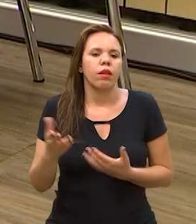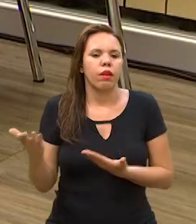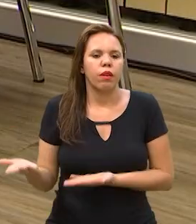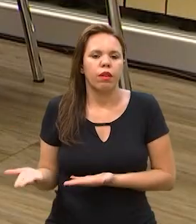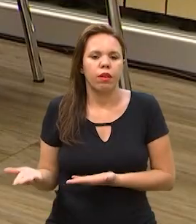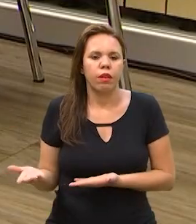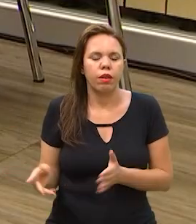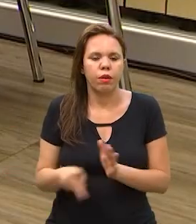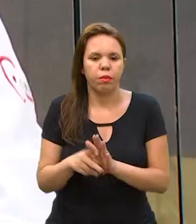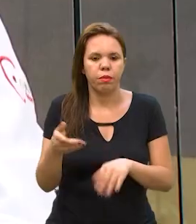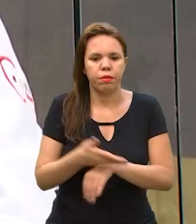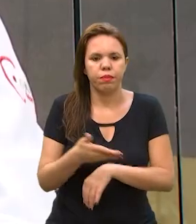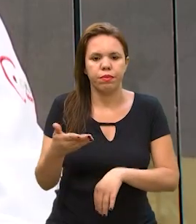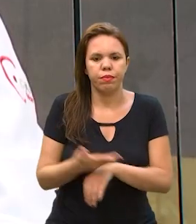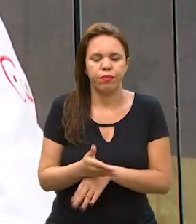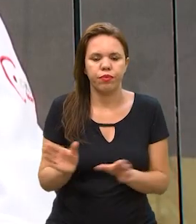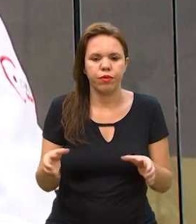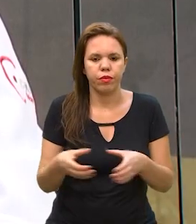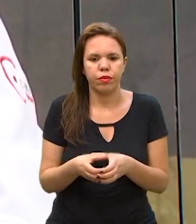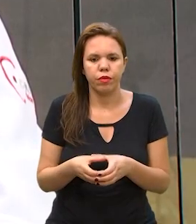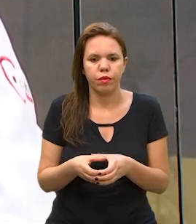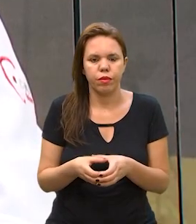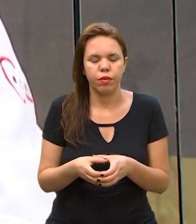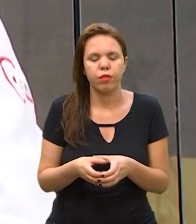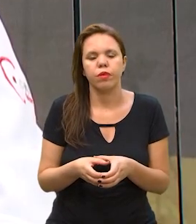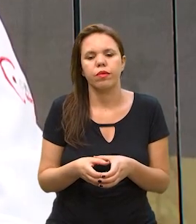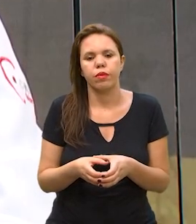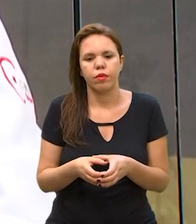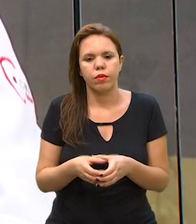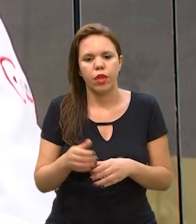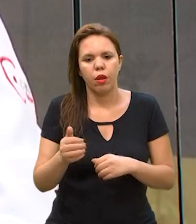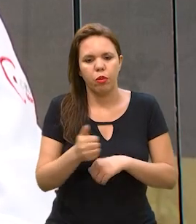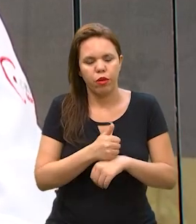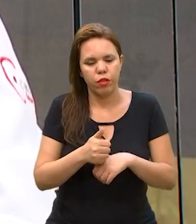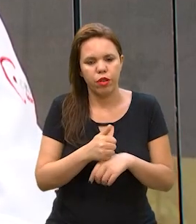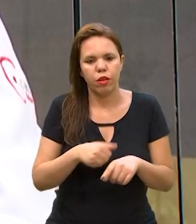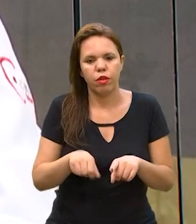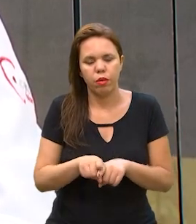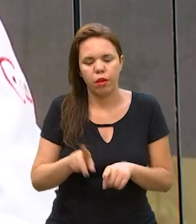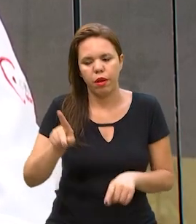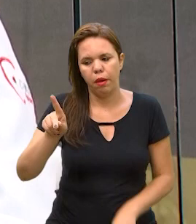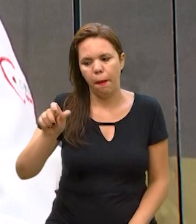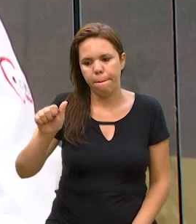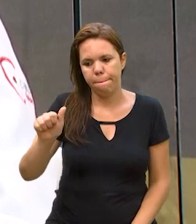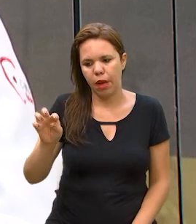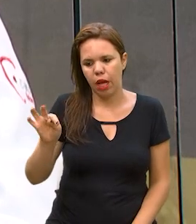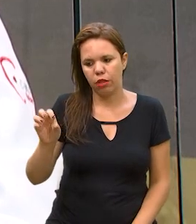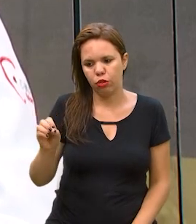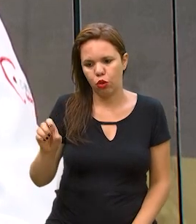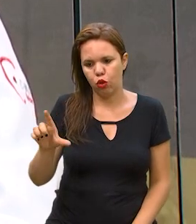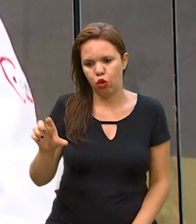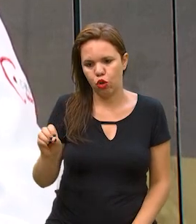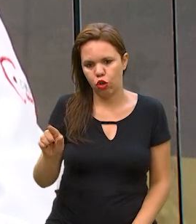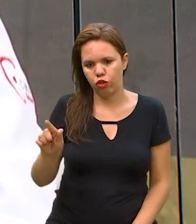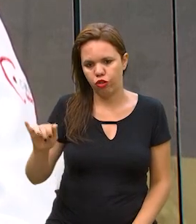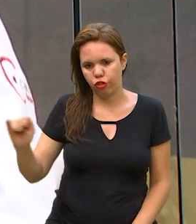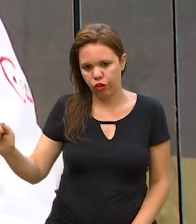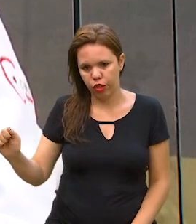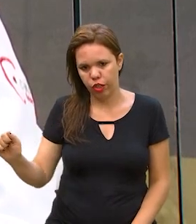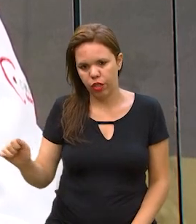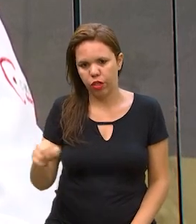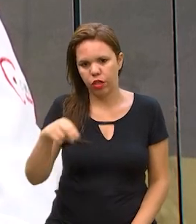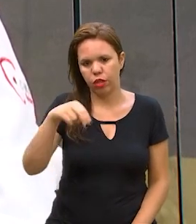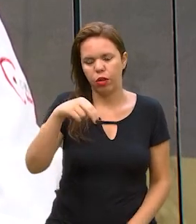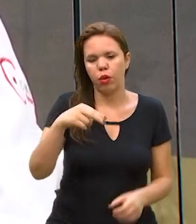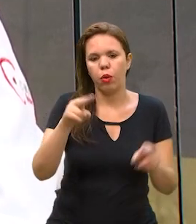é membro do Comitê de Especialistas de Patologia, Sim. De patologia da